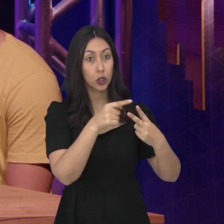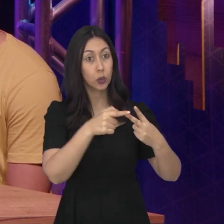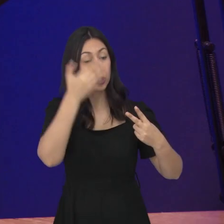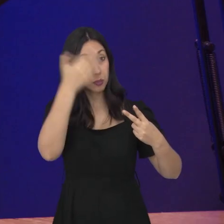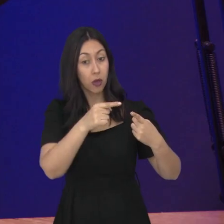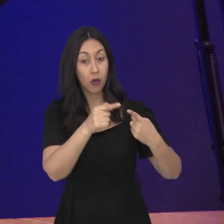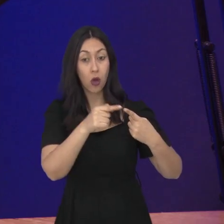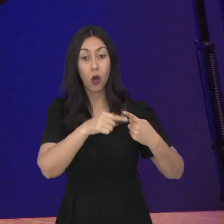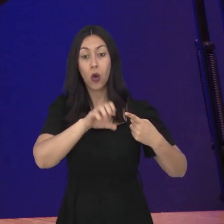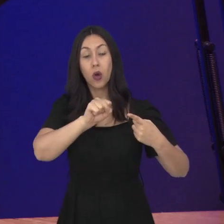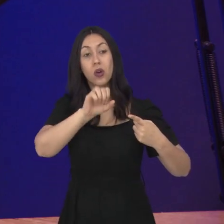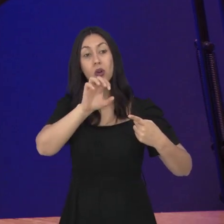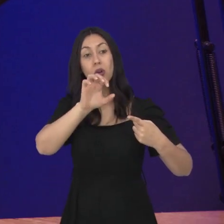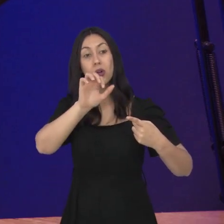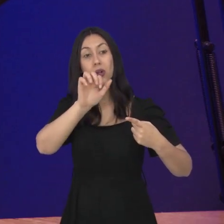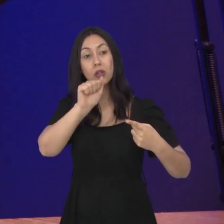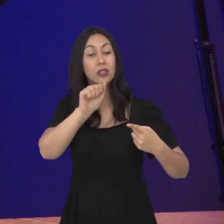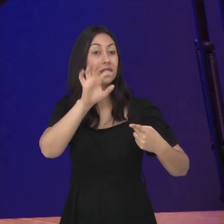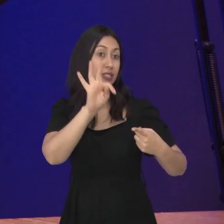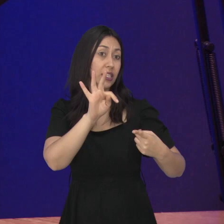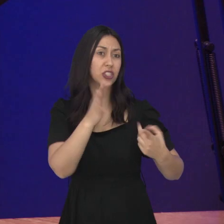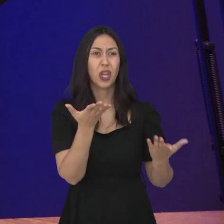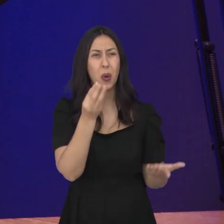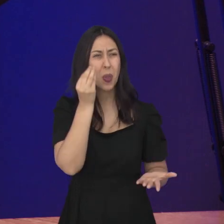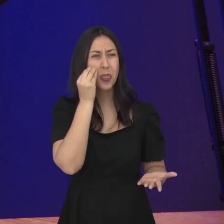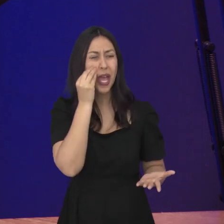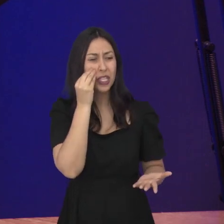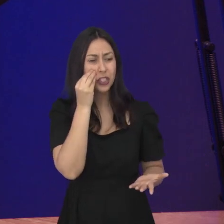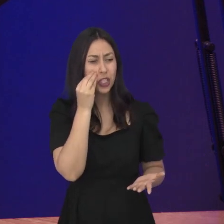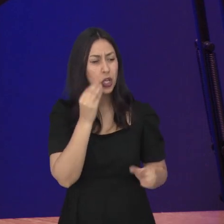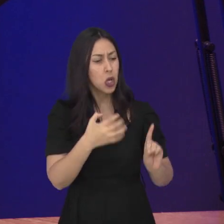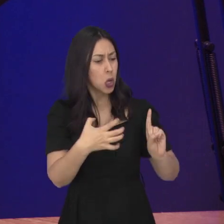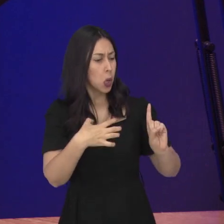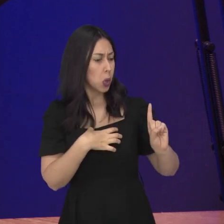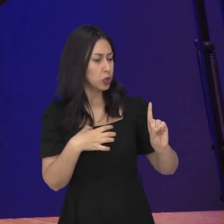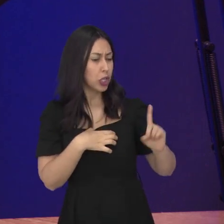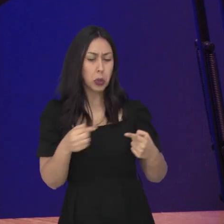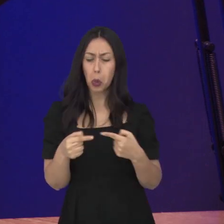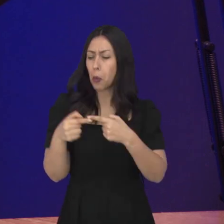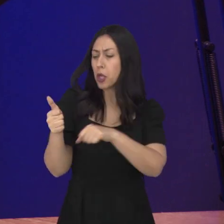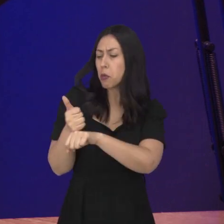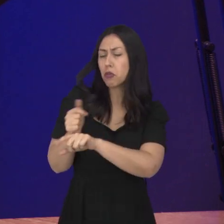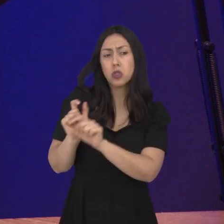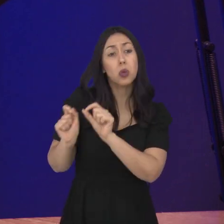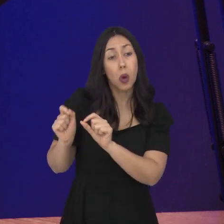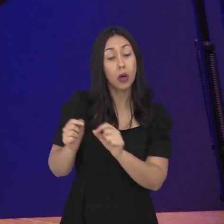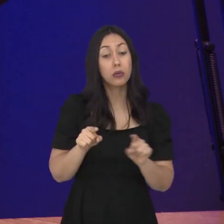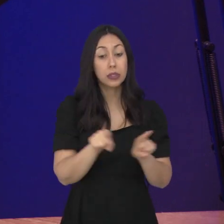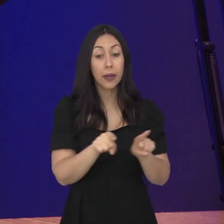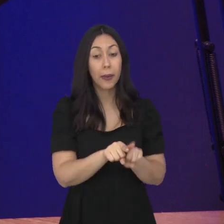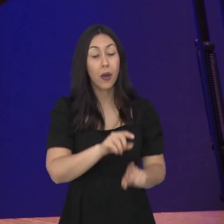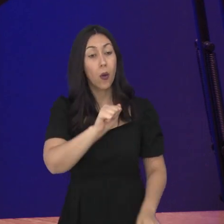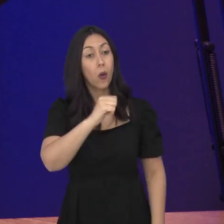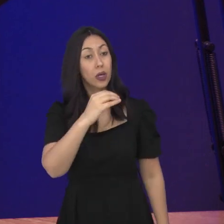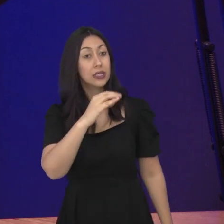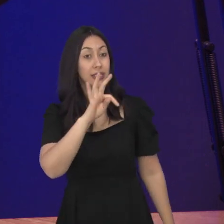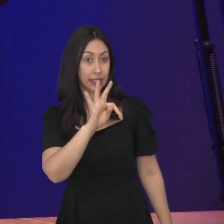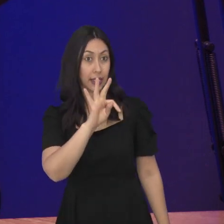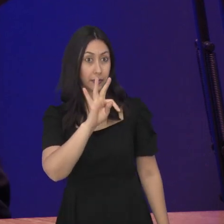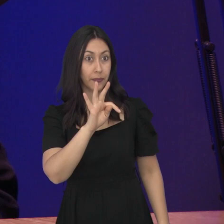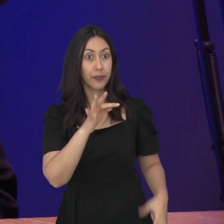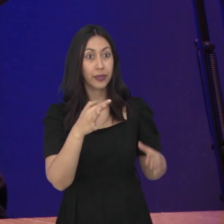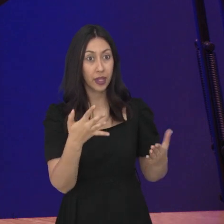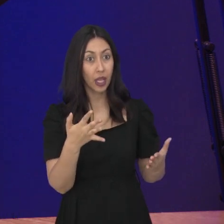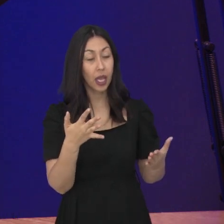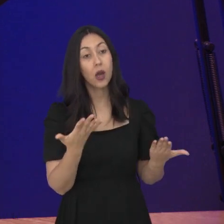né, que seria o SAT, né, que seria mais ou menos o teste de aptidão escolar, e o ACT também, que seria o teste da Universidade